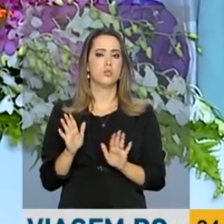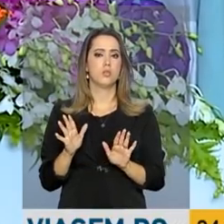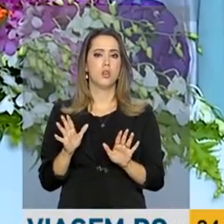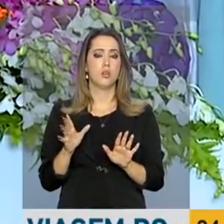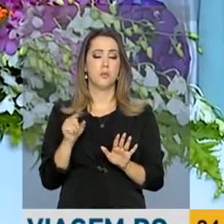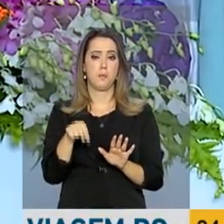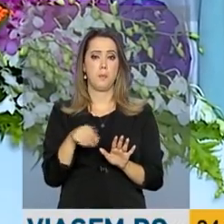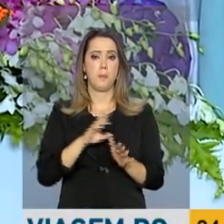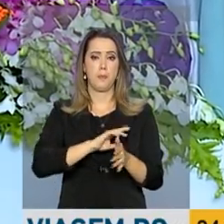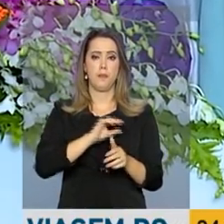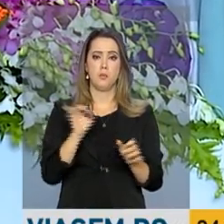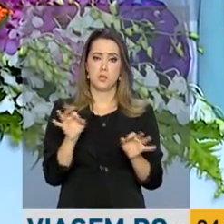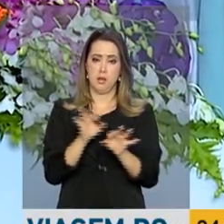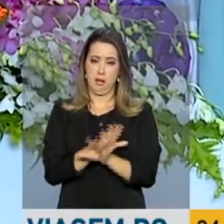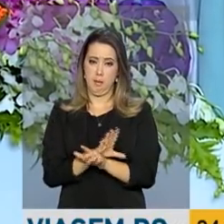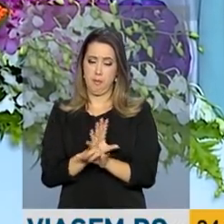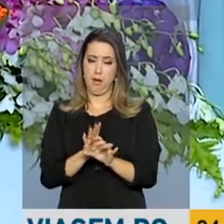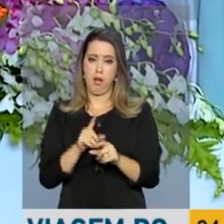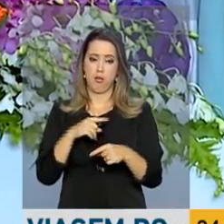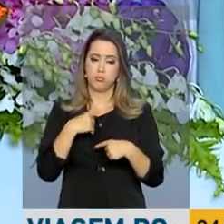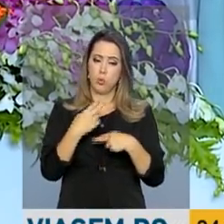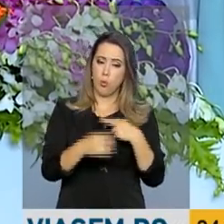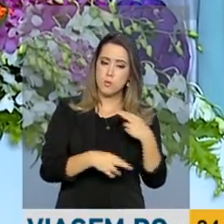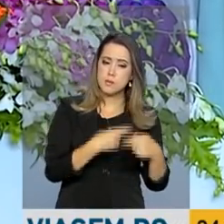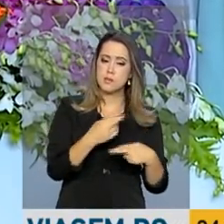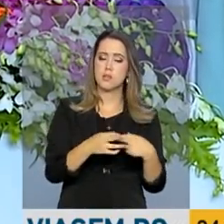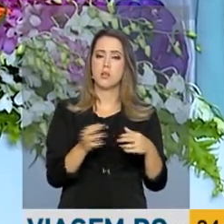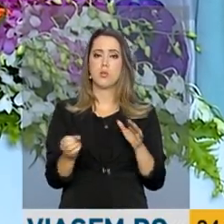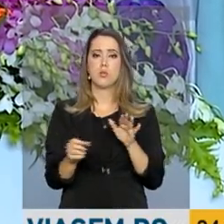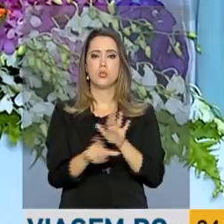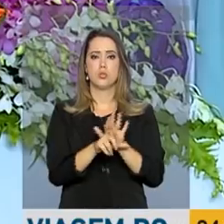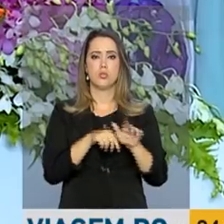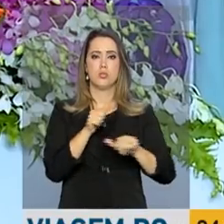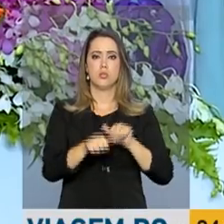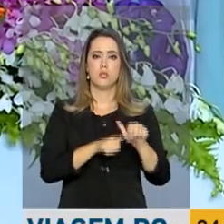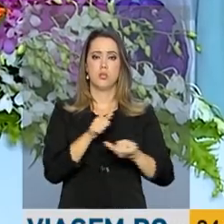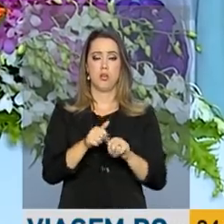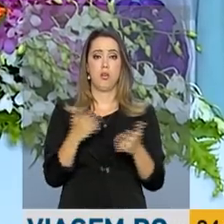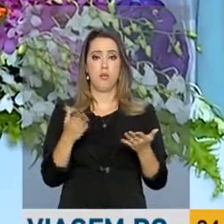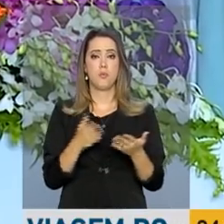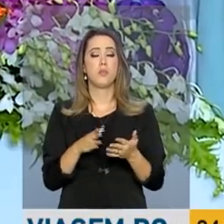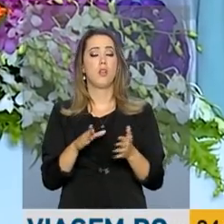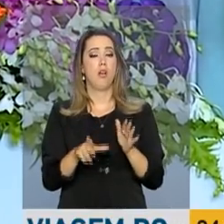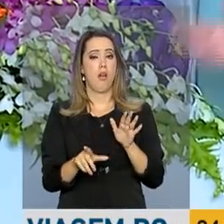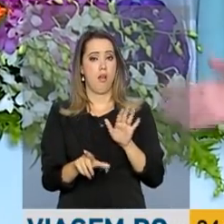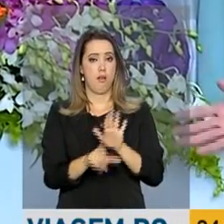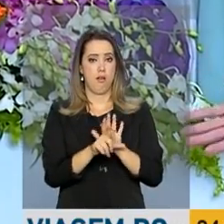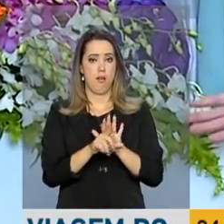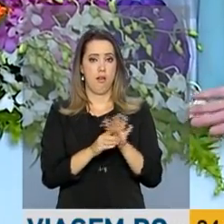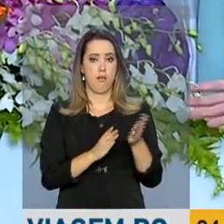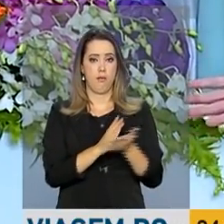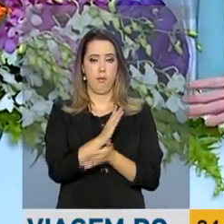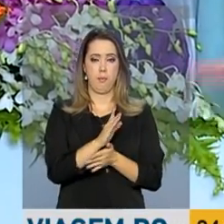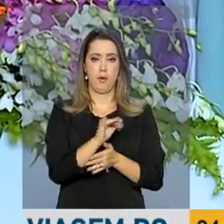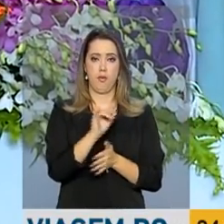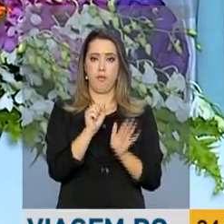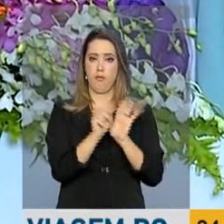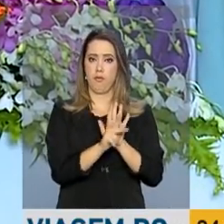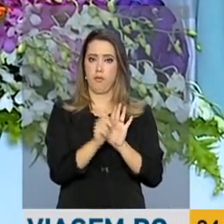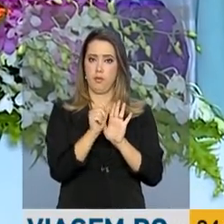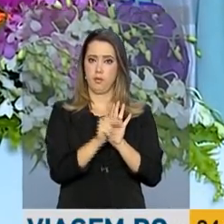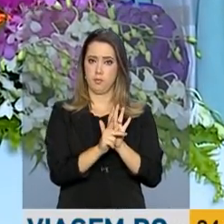o ciclo de reformas, realizando a reforma da Previdência Social. Basta dizer que